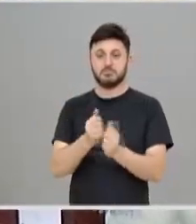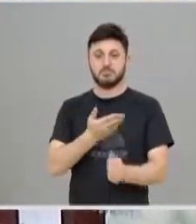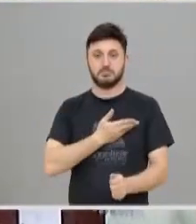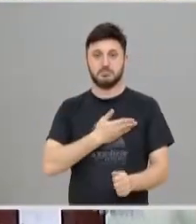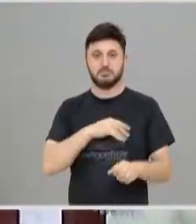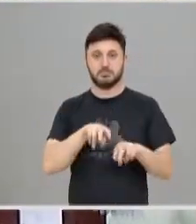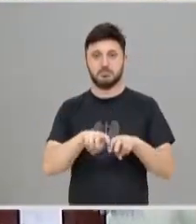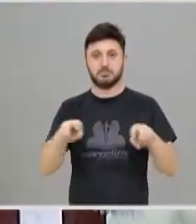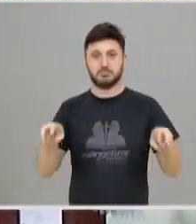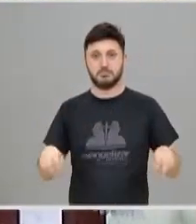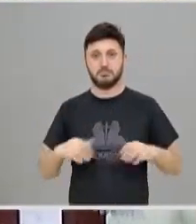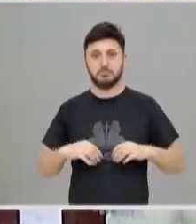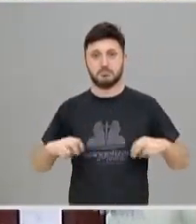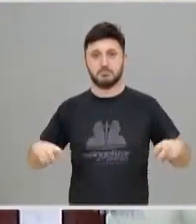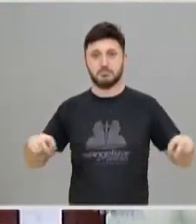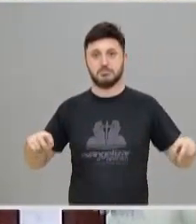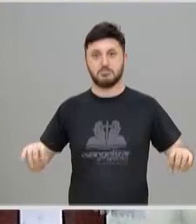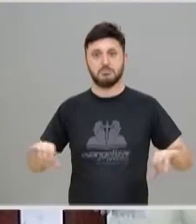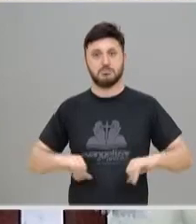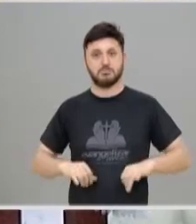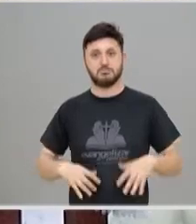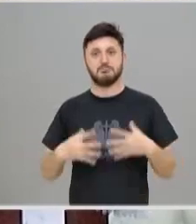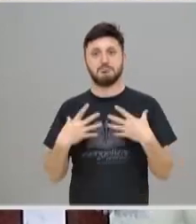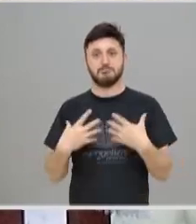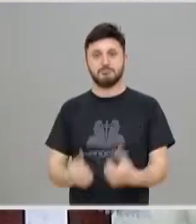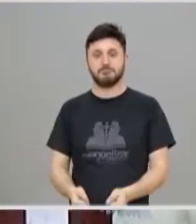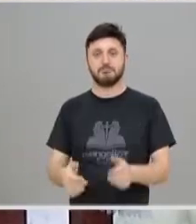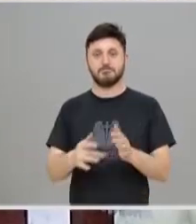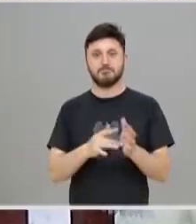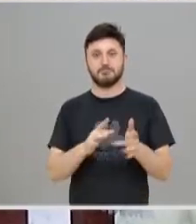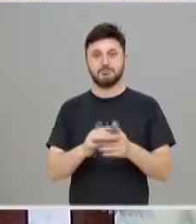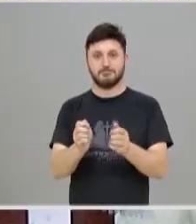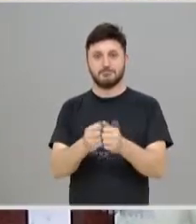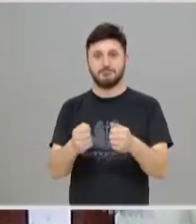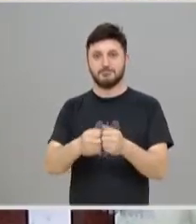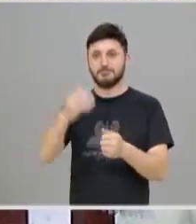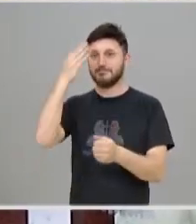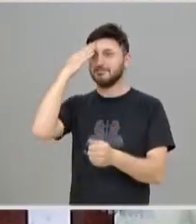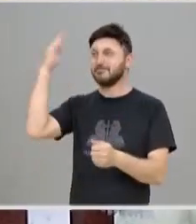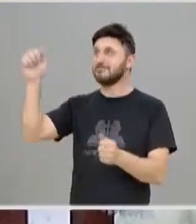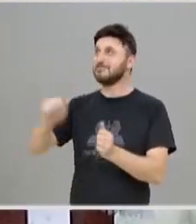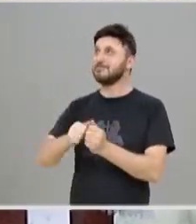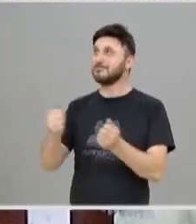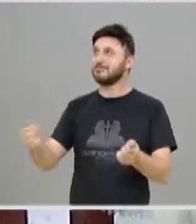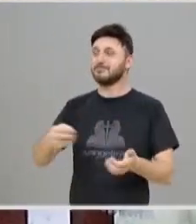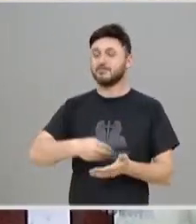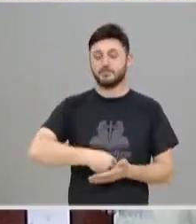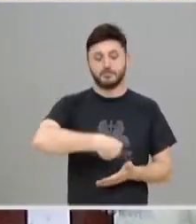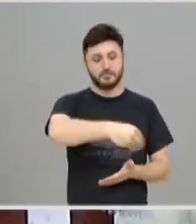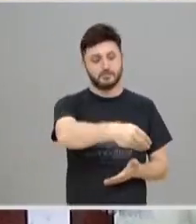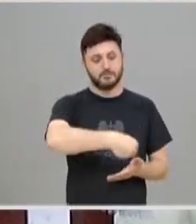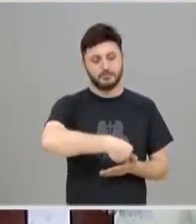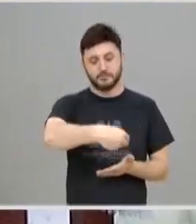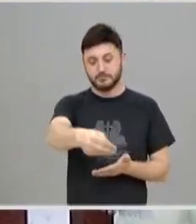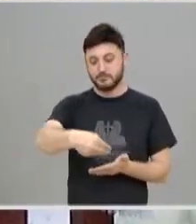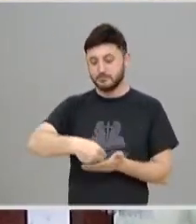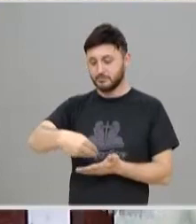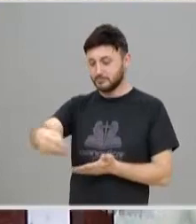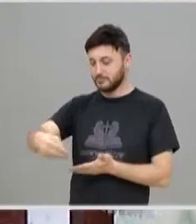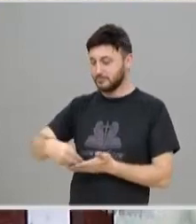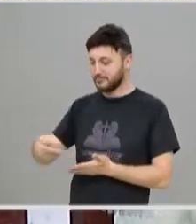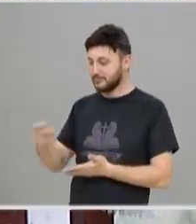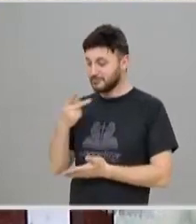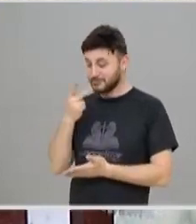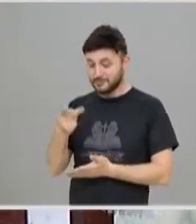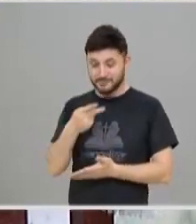para ser entregue, abraçando livremente a paixão, ele tomou o pão, deu graças, o partiu e o deu a